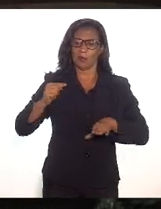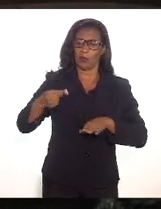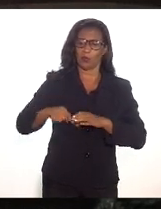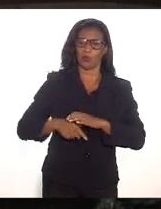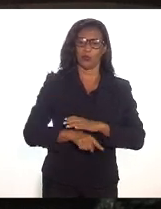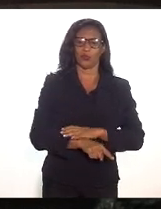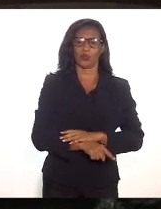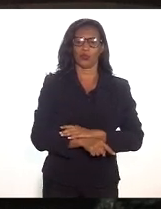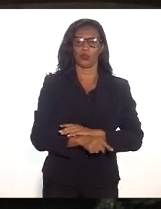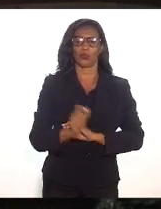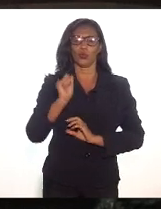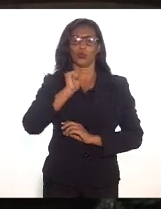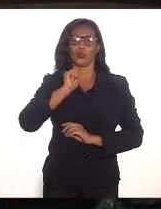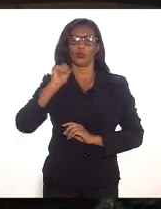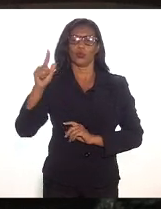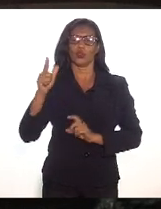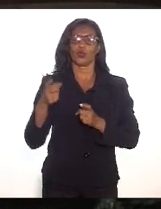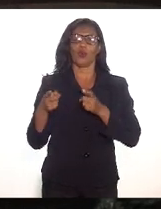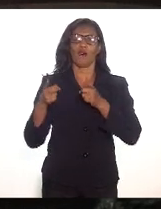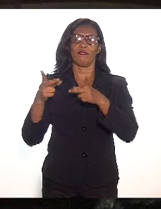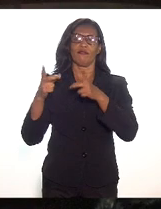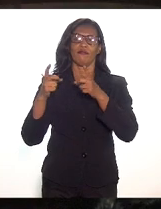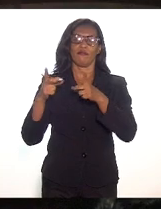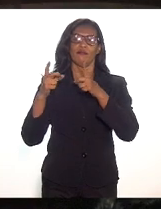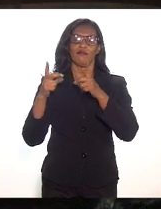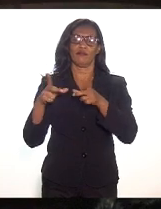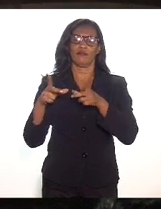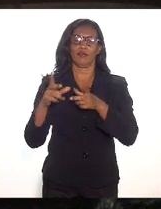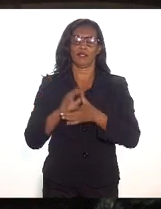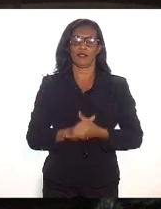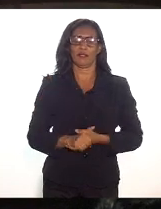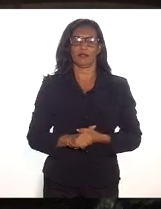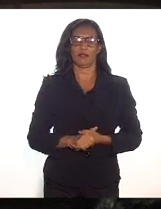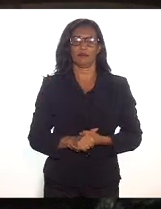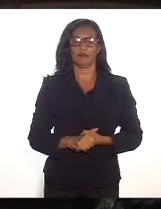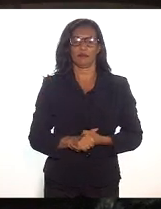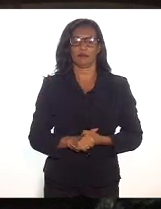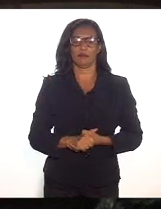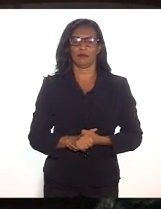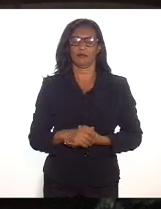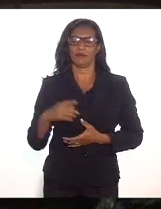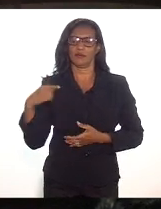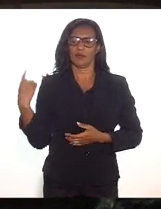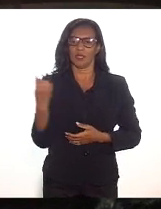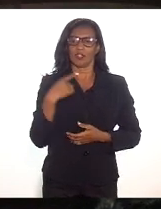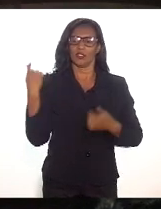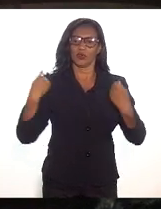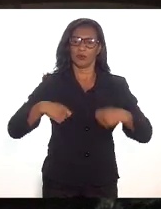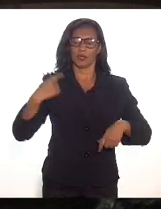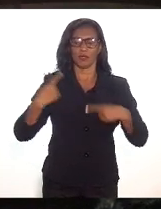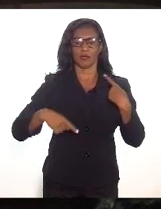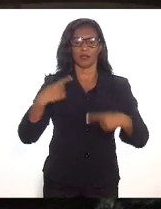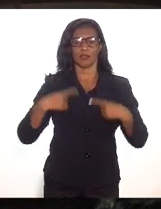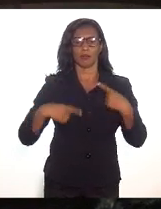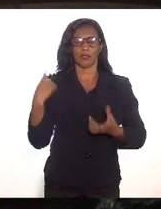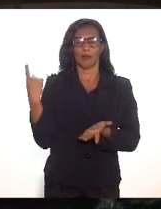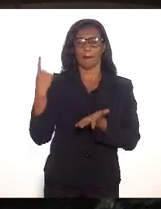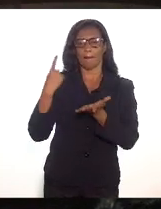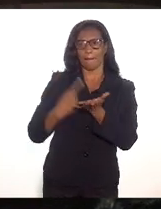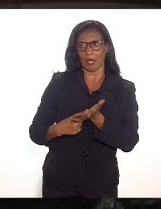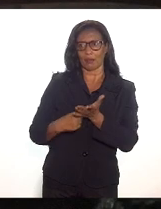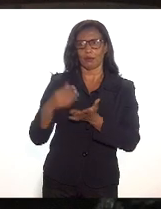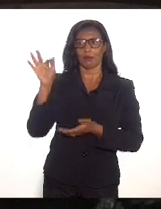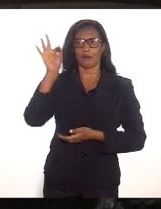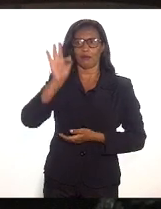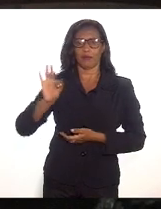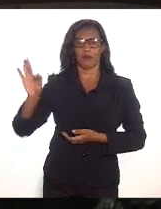profundo do que apenas privatização ou não privatização. A gente precisa debater o nosso pacto federativo.